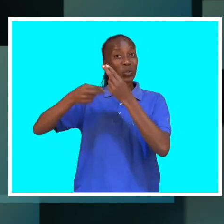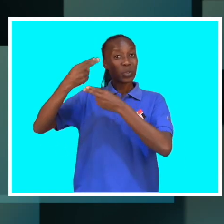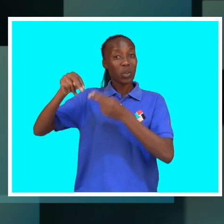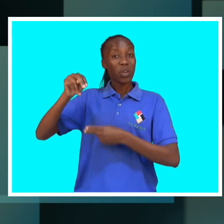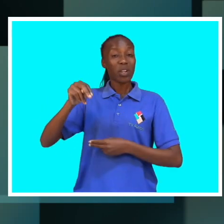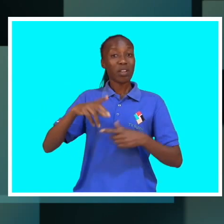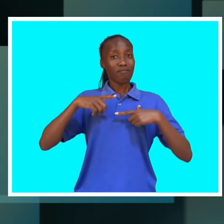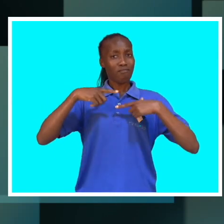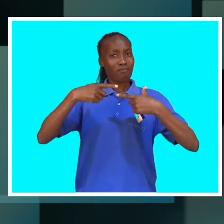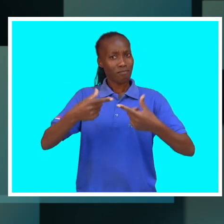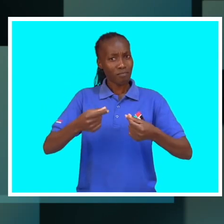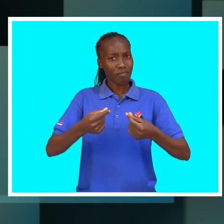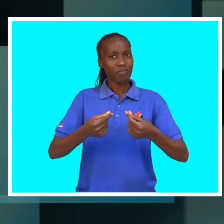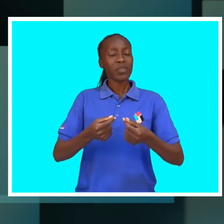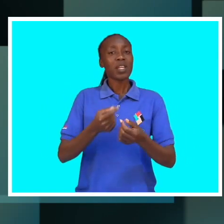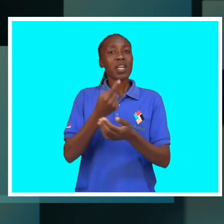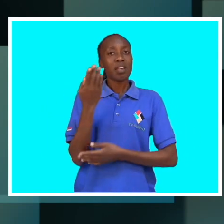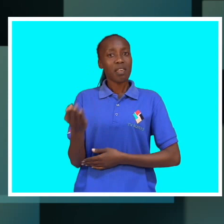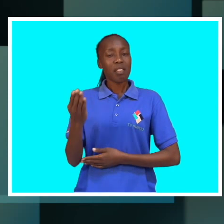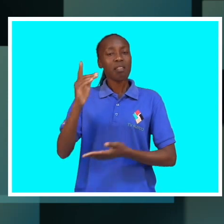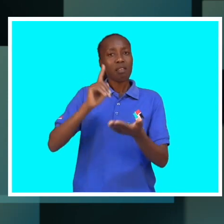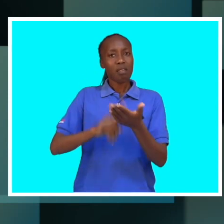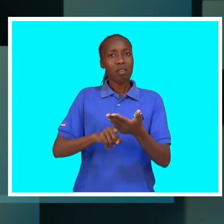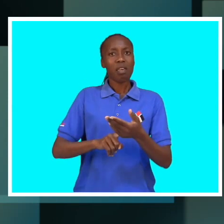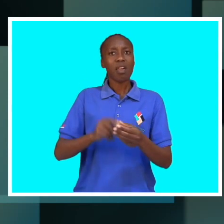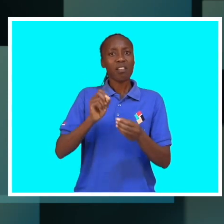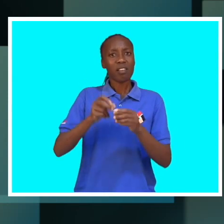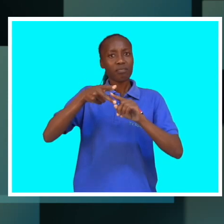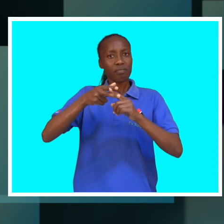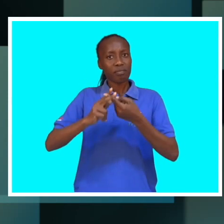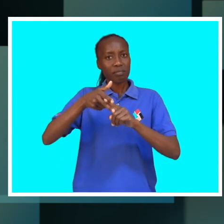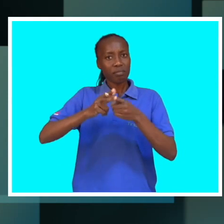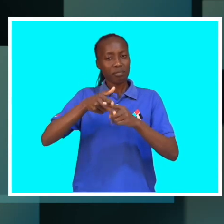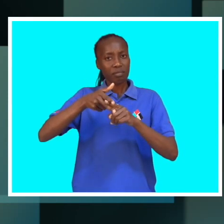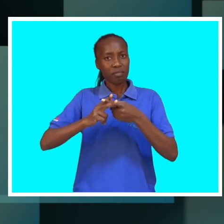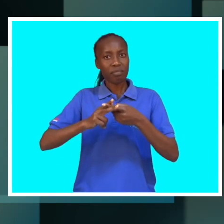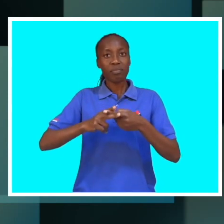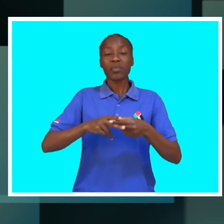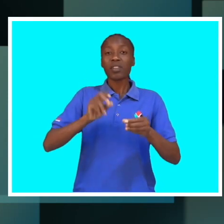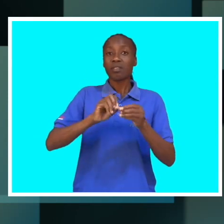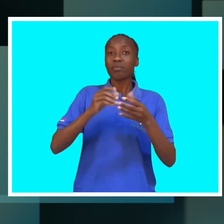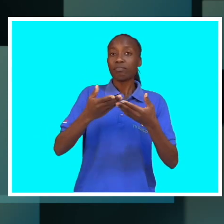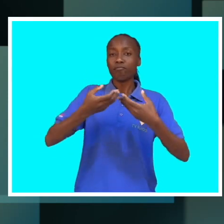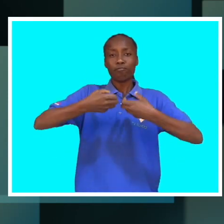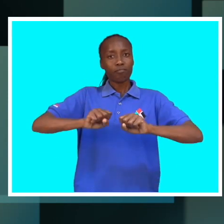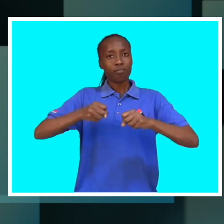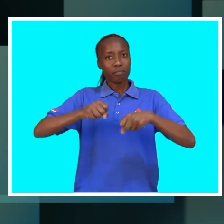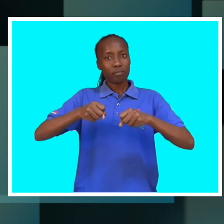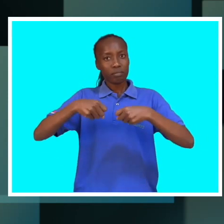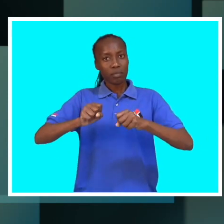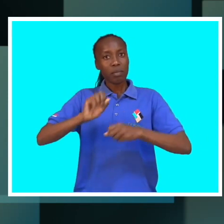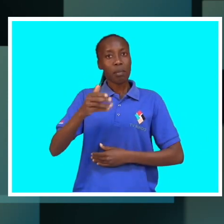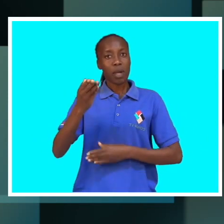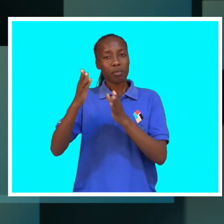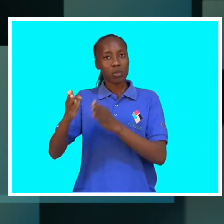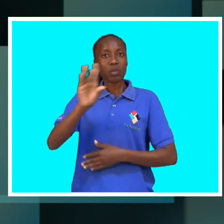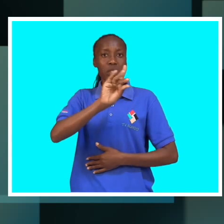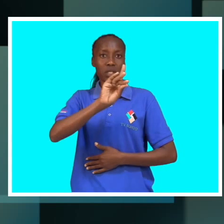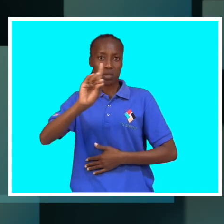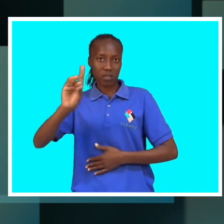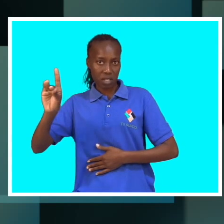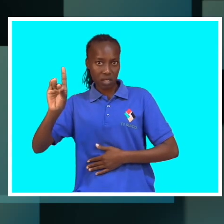interessante. Ele é mecânico e serreiro, não é? Ele fabrica, aliás, monta motociclos para pessoas